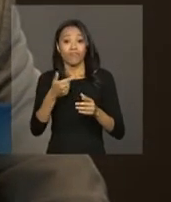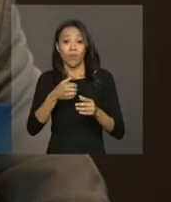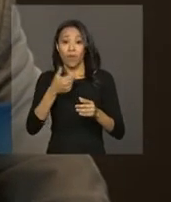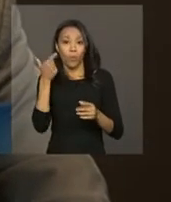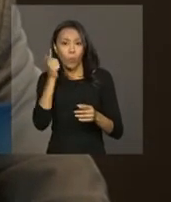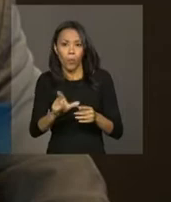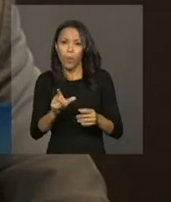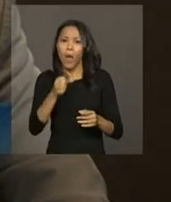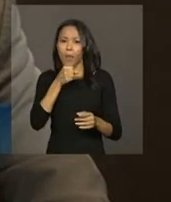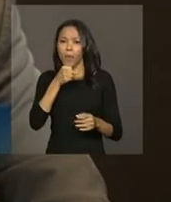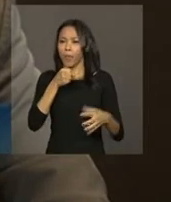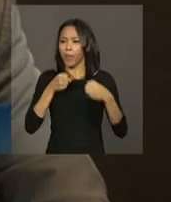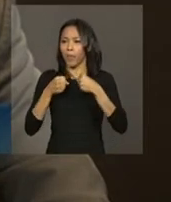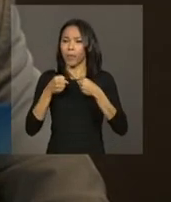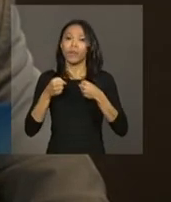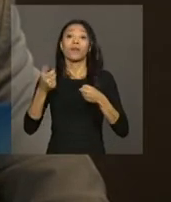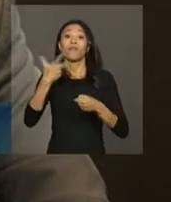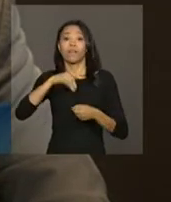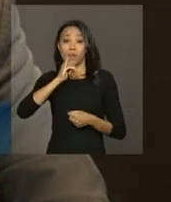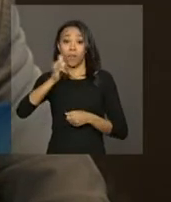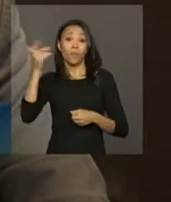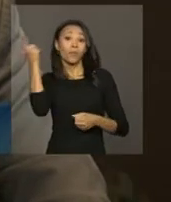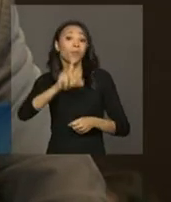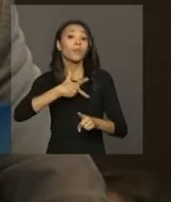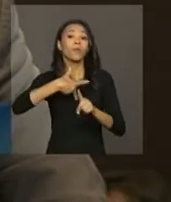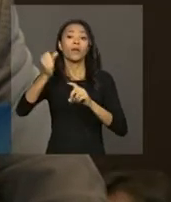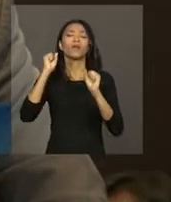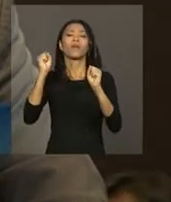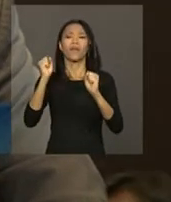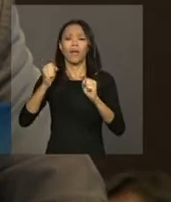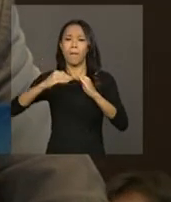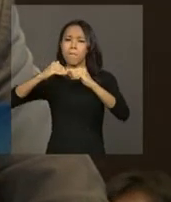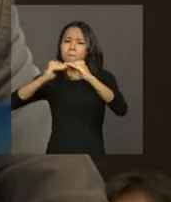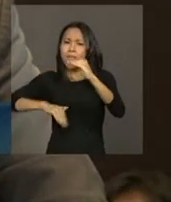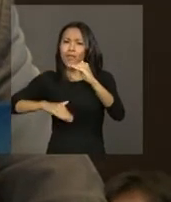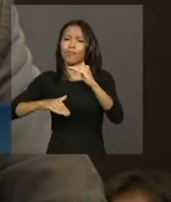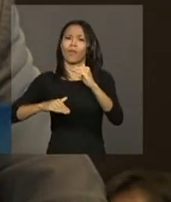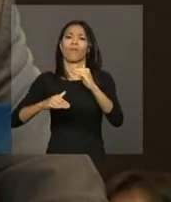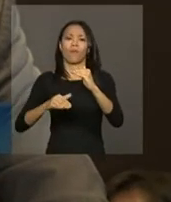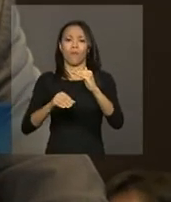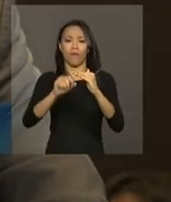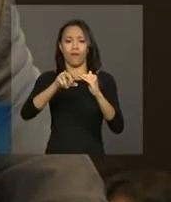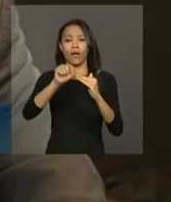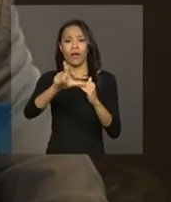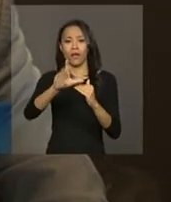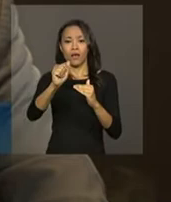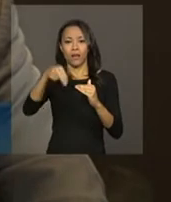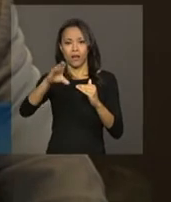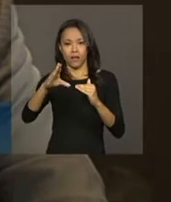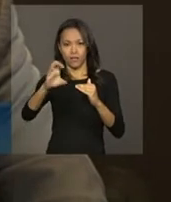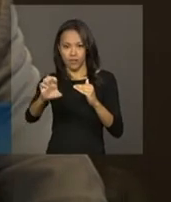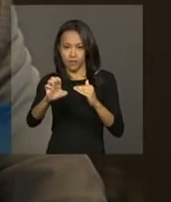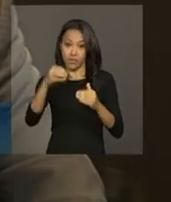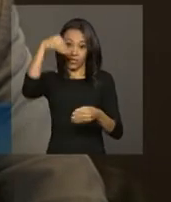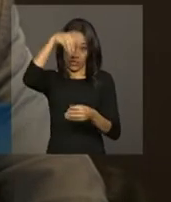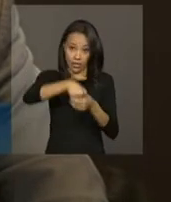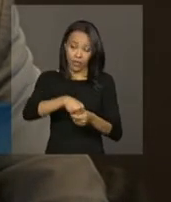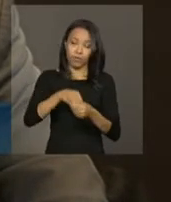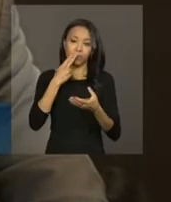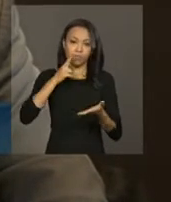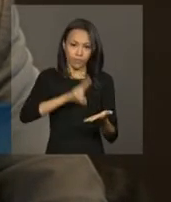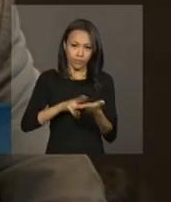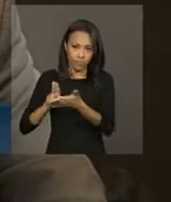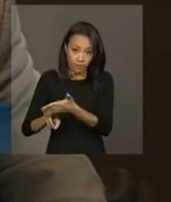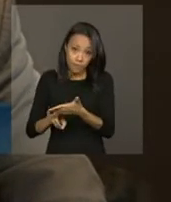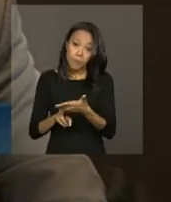voz será declarada vencedora a proposta com o menor lance para a receita anual permitida contida nos envelopes na